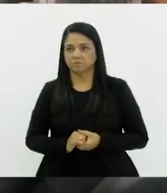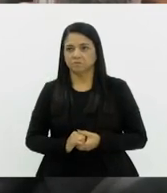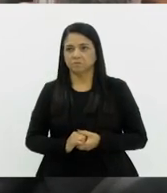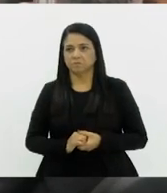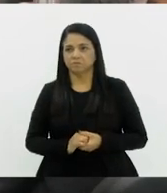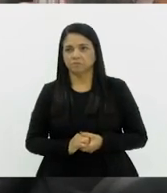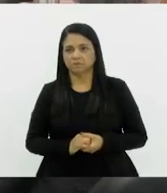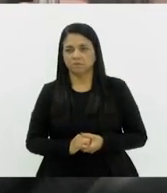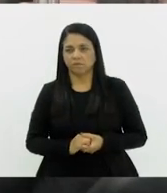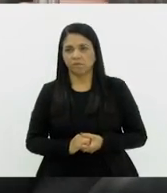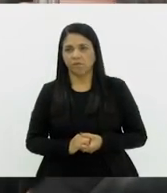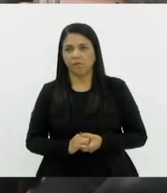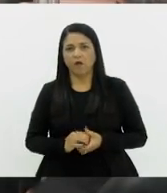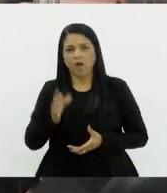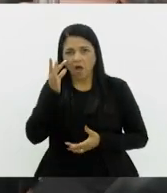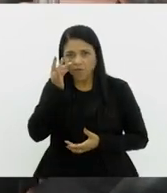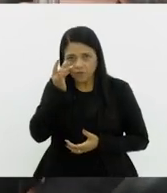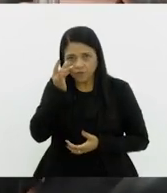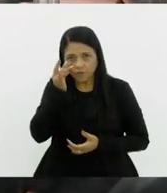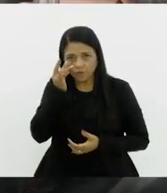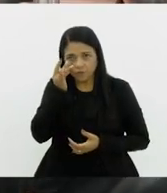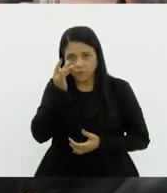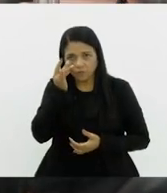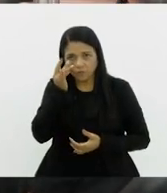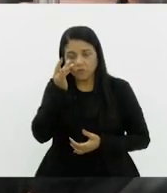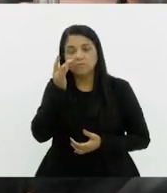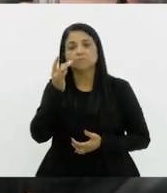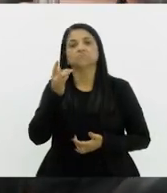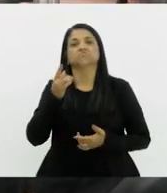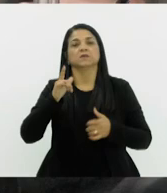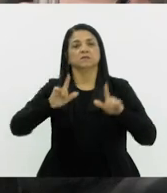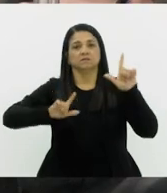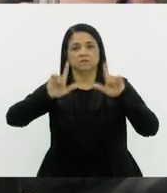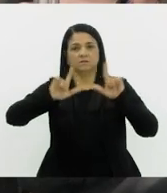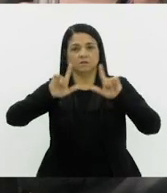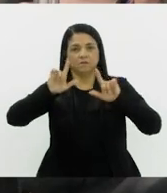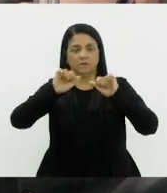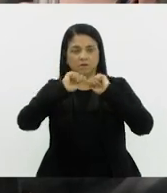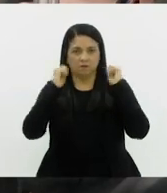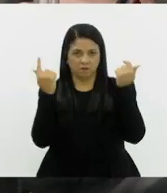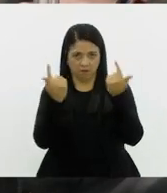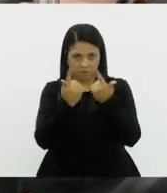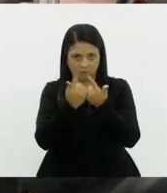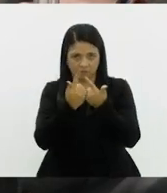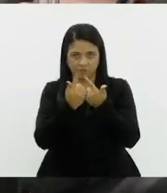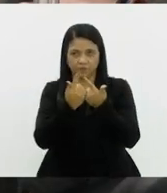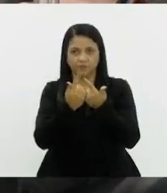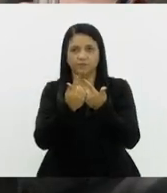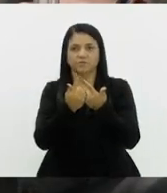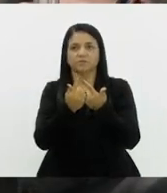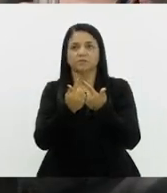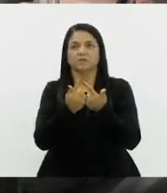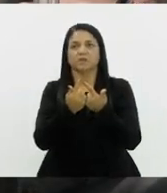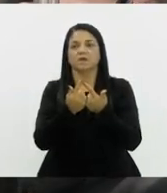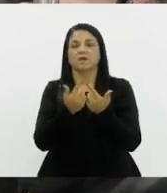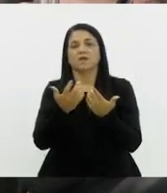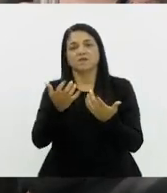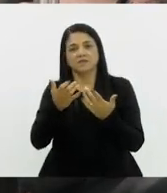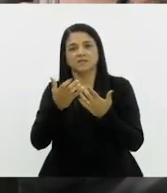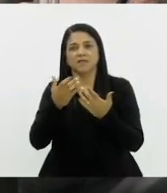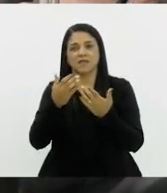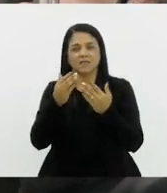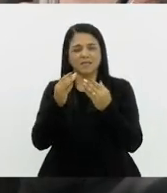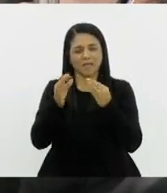Isso está sendo ao vivo? Nós estamos sendo transmitidos ao vivo pela TV Alerj. Portanto, todo mundo quiser acertar o penteado,